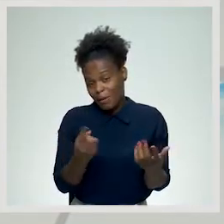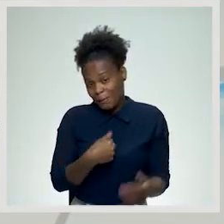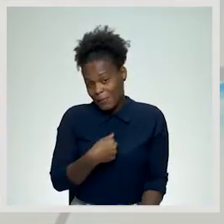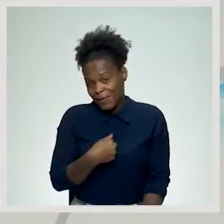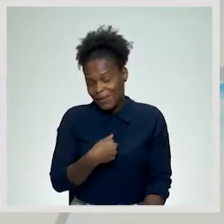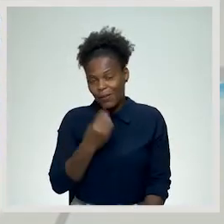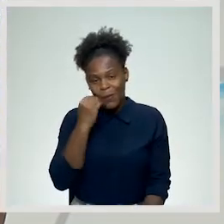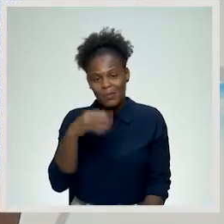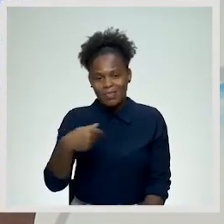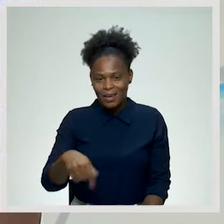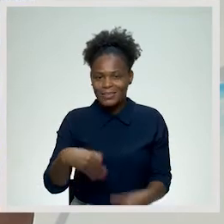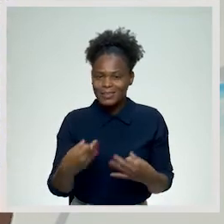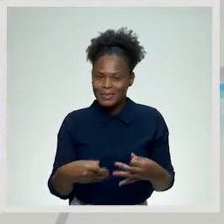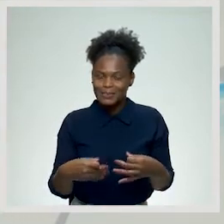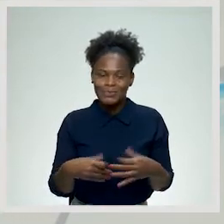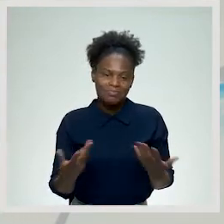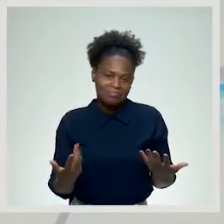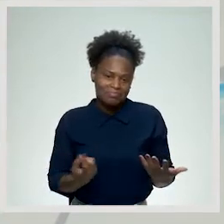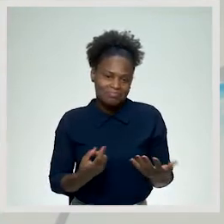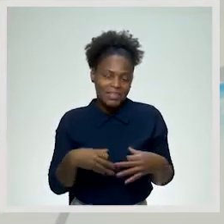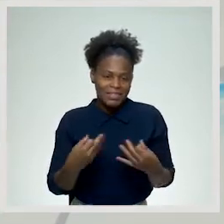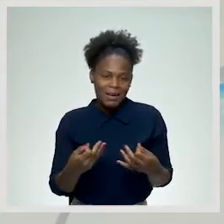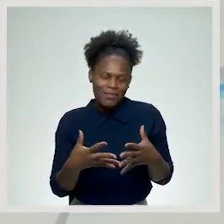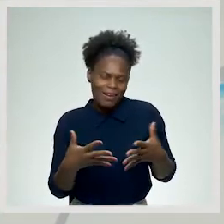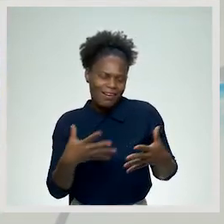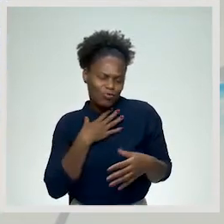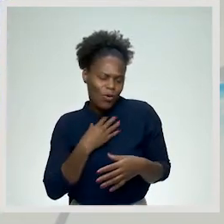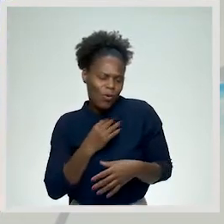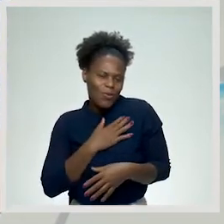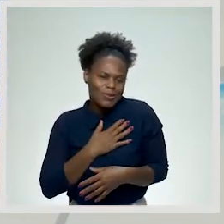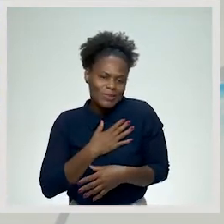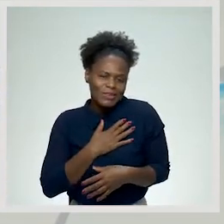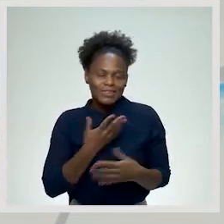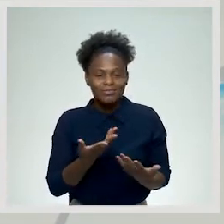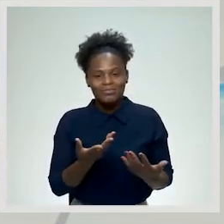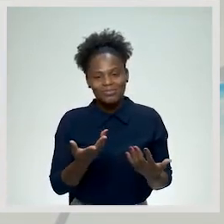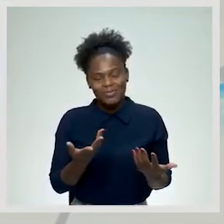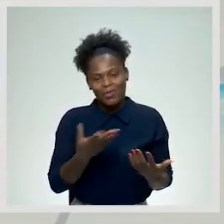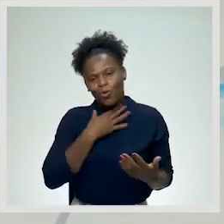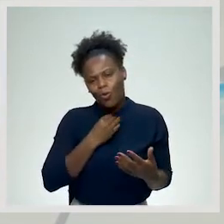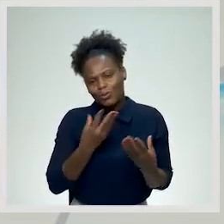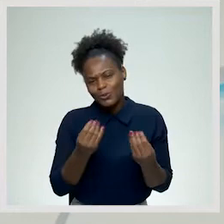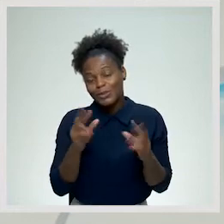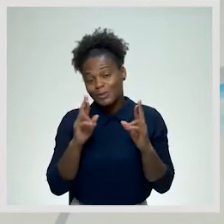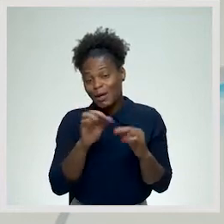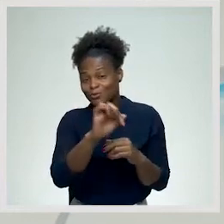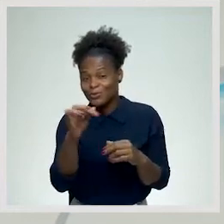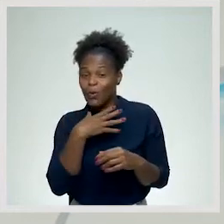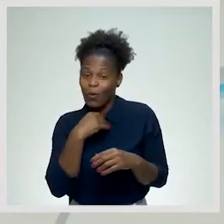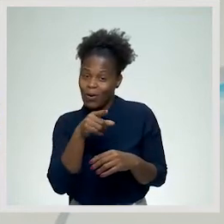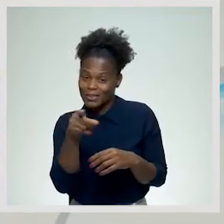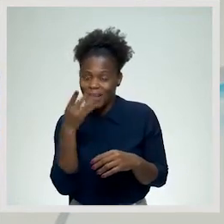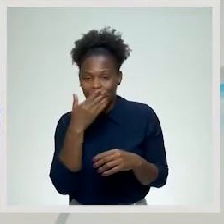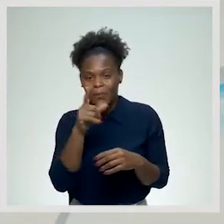sido sempre, um enorme prazer, um enorme gosto. Espero que vocês tenham gostado e também não